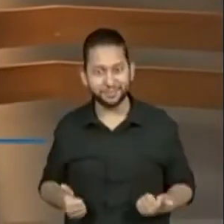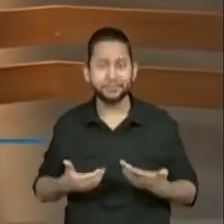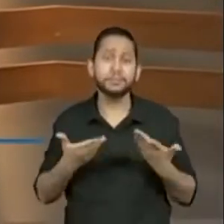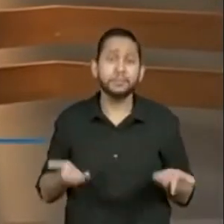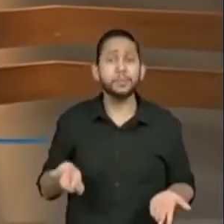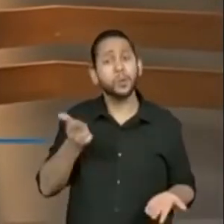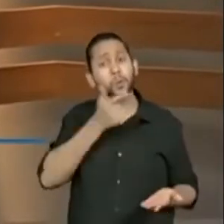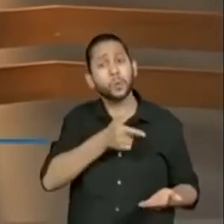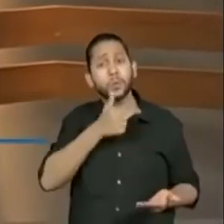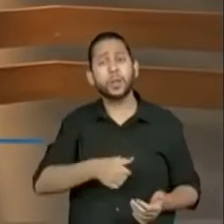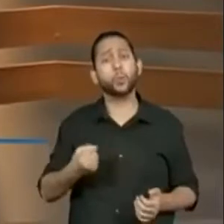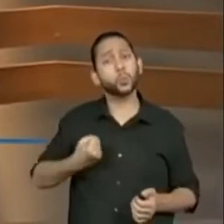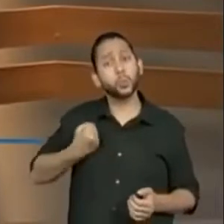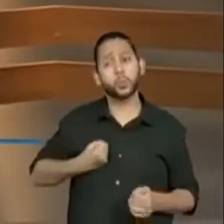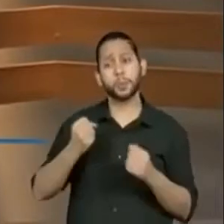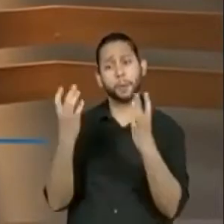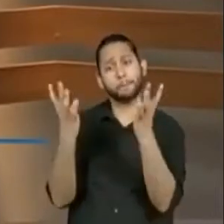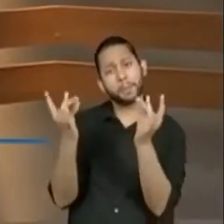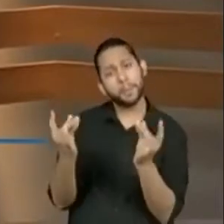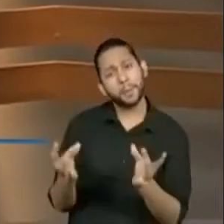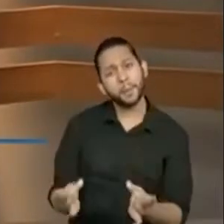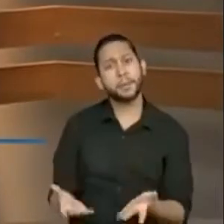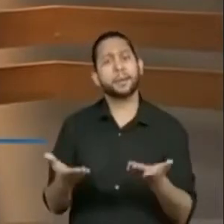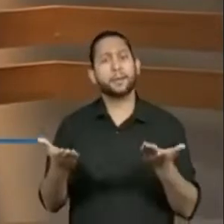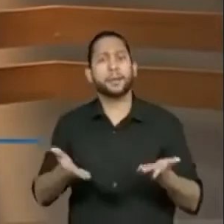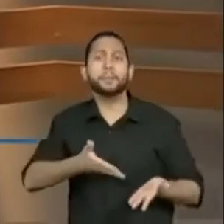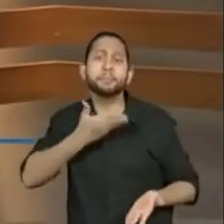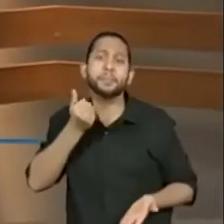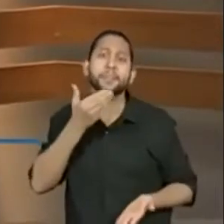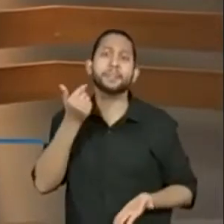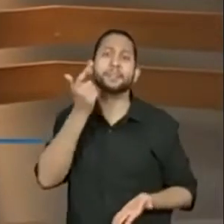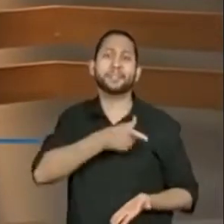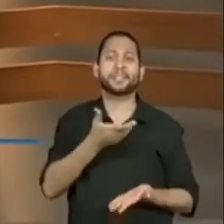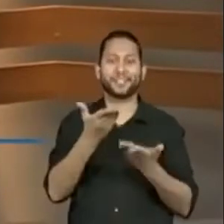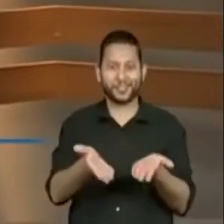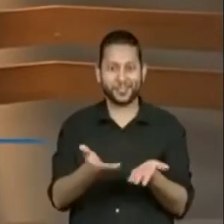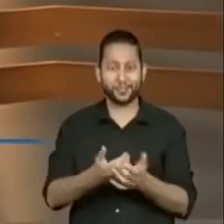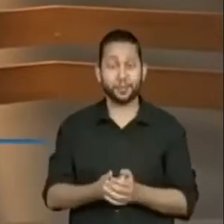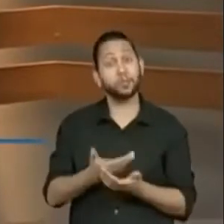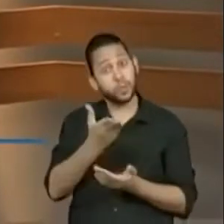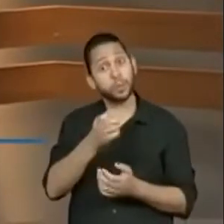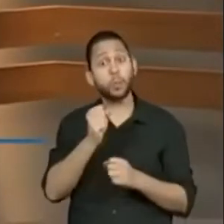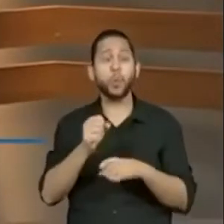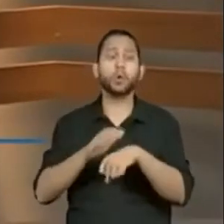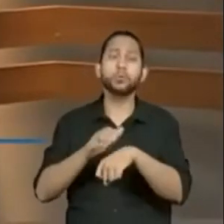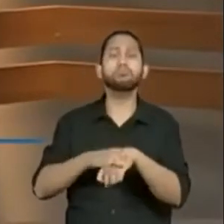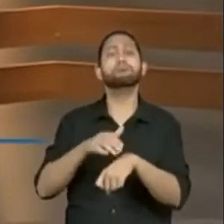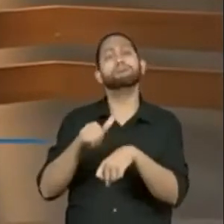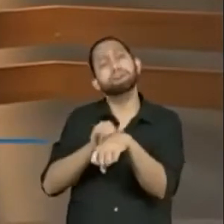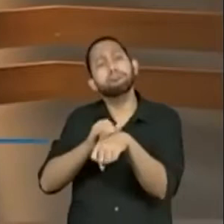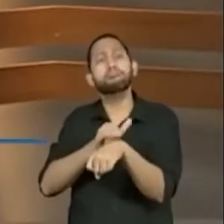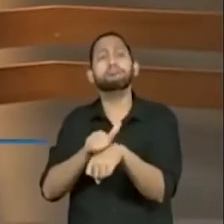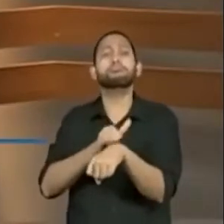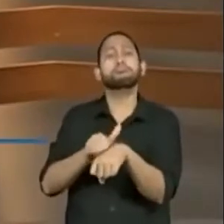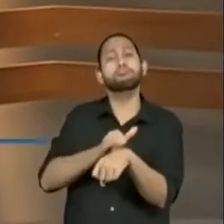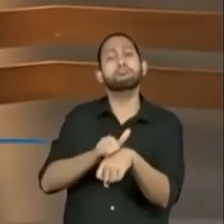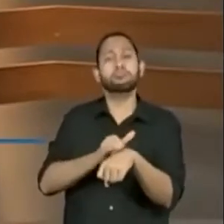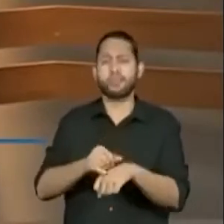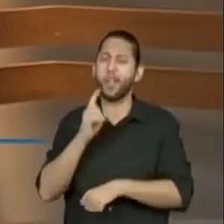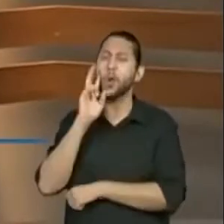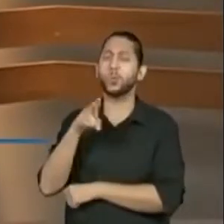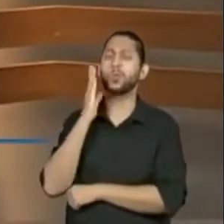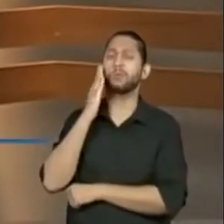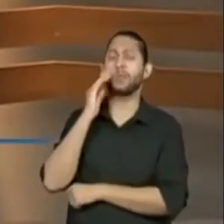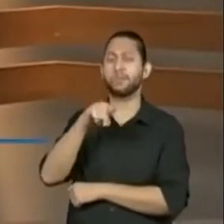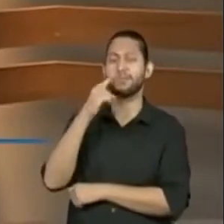quando a gente decompõe o número 22 ficou muito mais fácil dessa maneira e assim você aluno aí tá em casa que eu